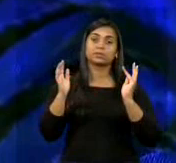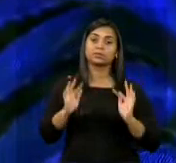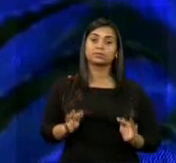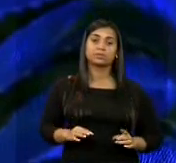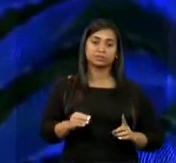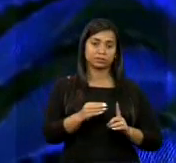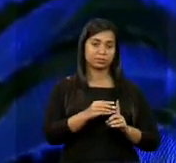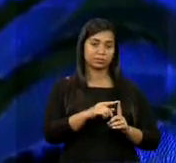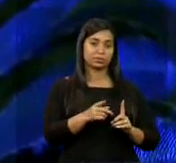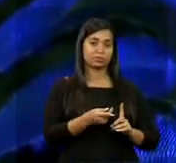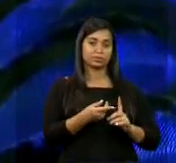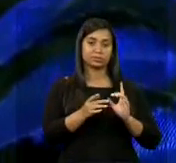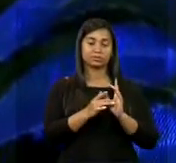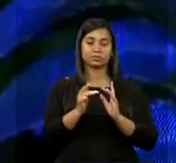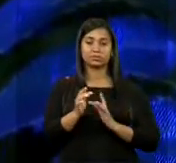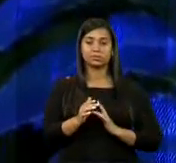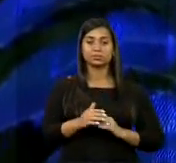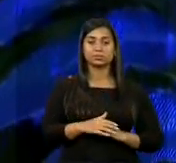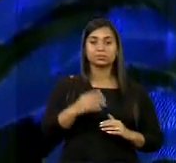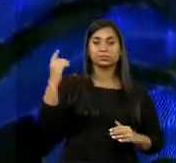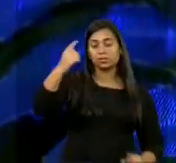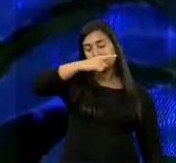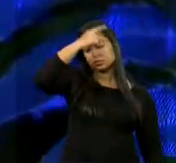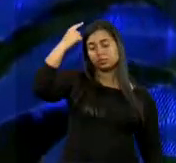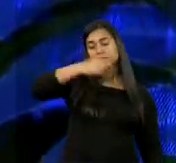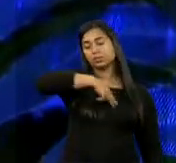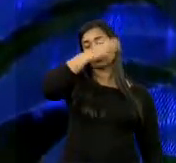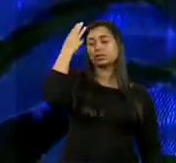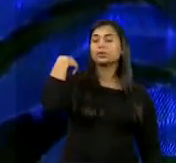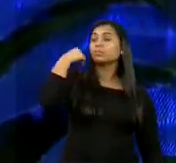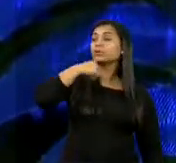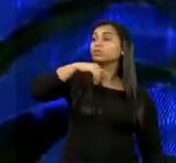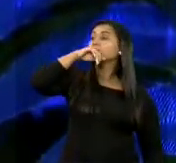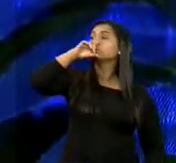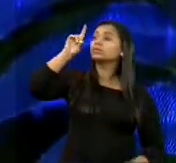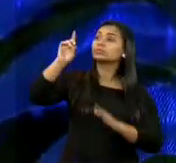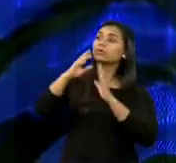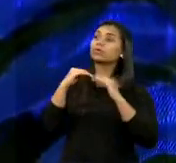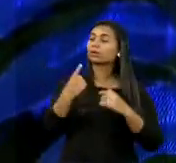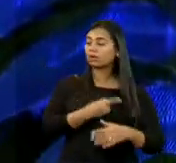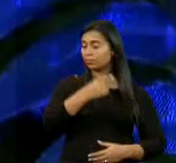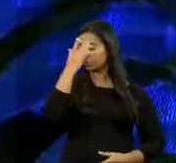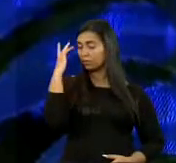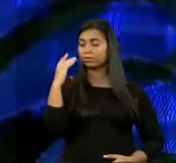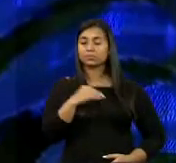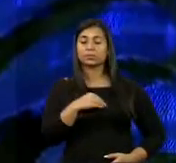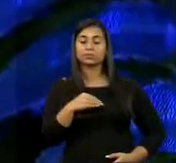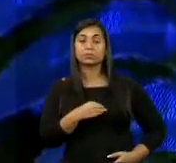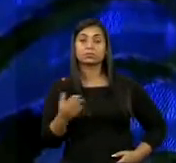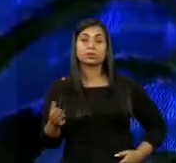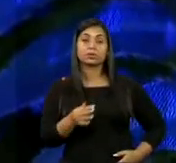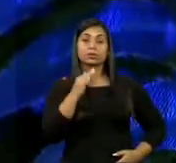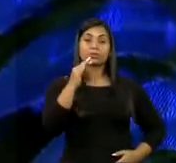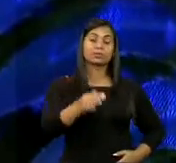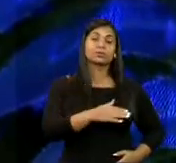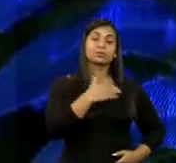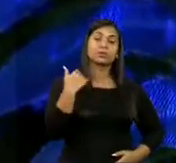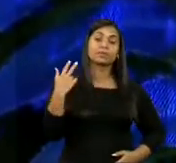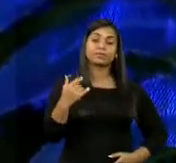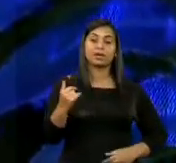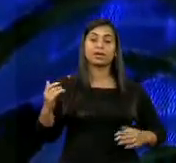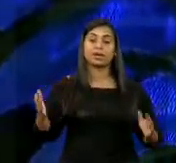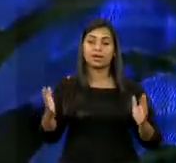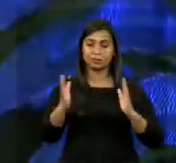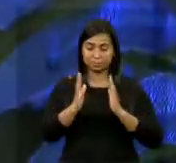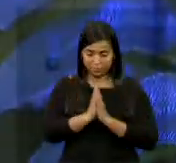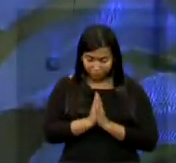as mulheres, e bendito é o fruto do vosso ventre, Jesus. Santa Maria, Mãe de Deus, rogai por nós, pecadores, agora e na